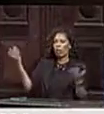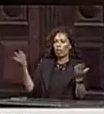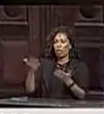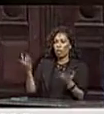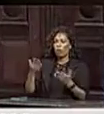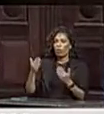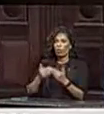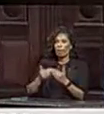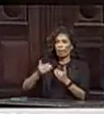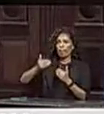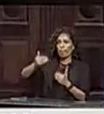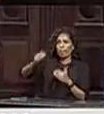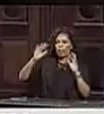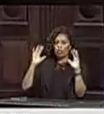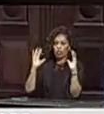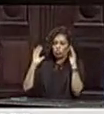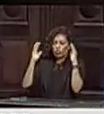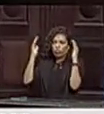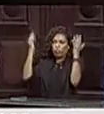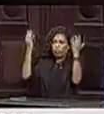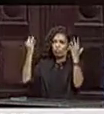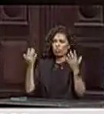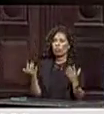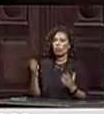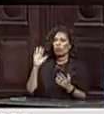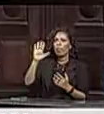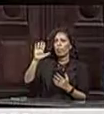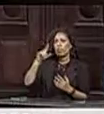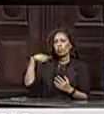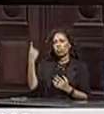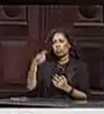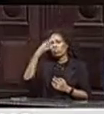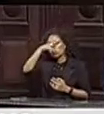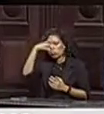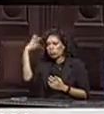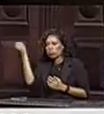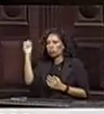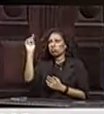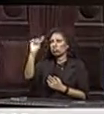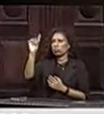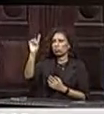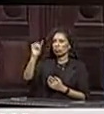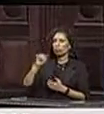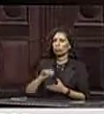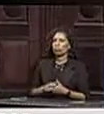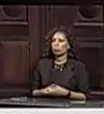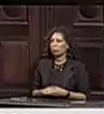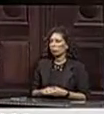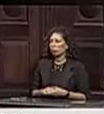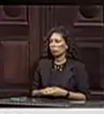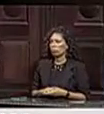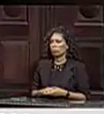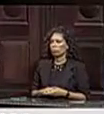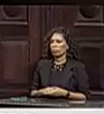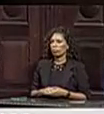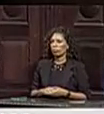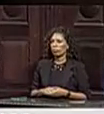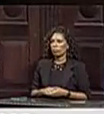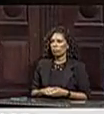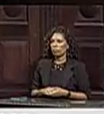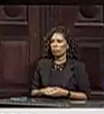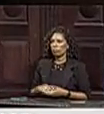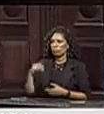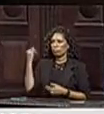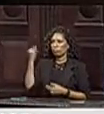onde possibilite a mobilização do maior número de companheiros e companheiras para que K.O. pelo menos receba a